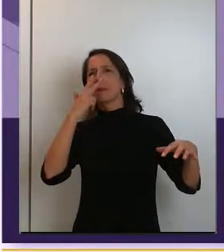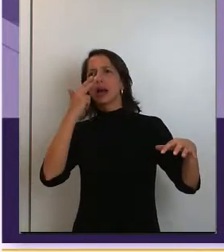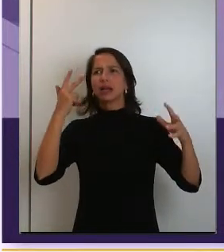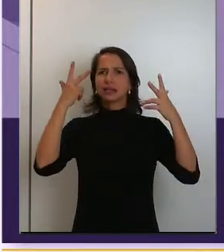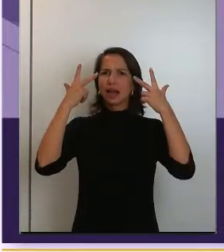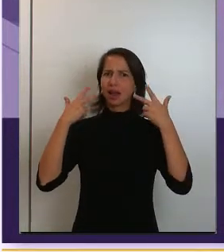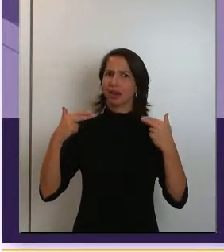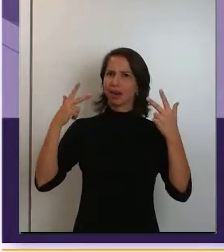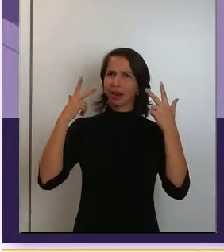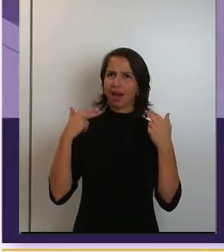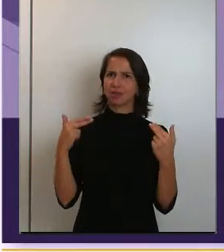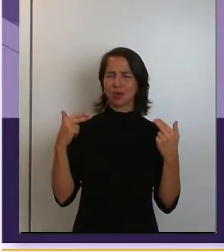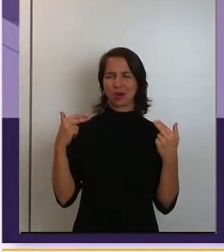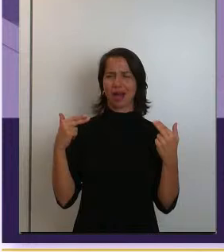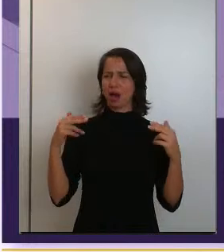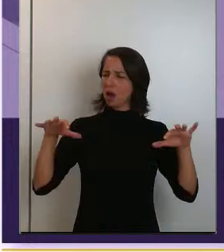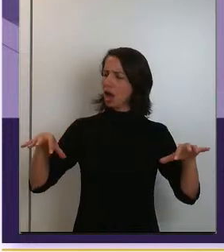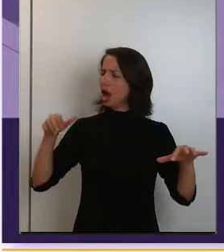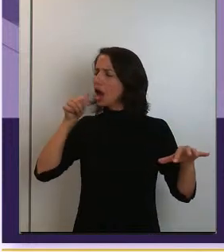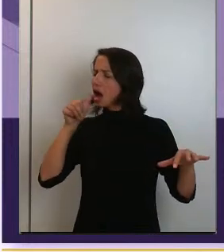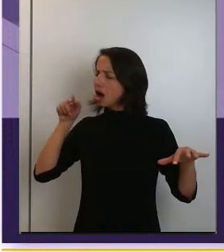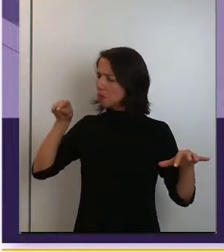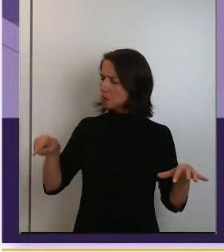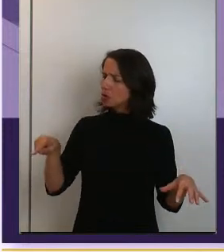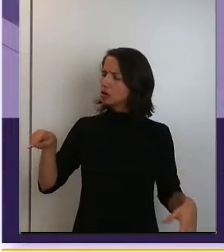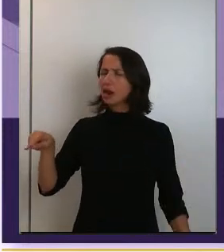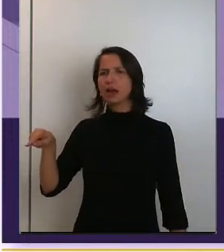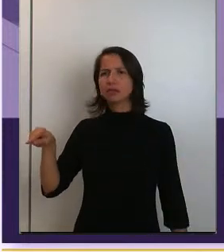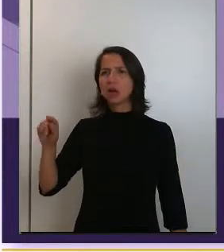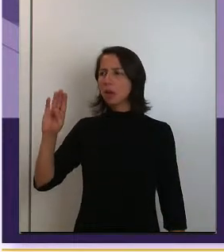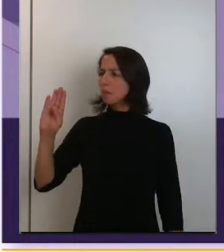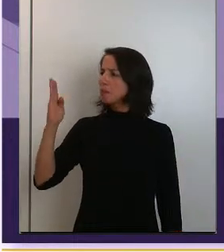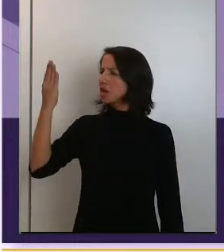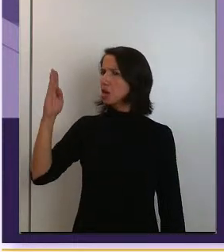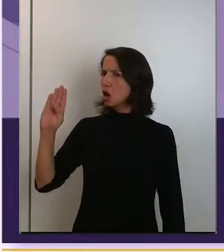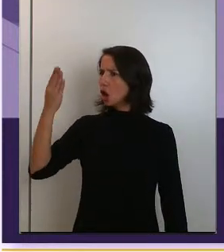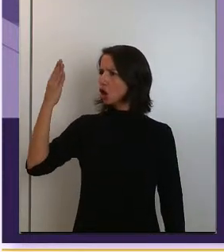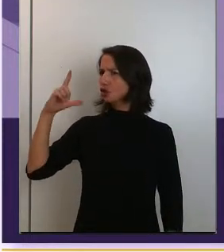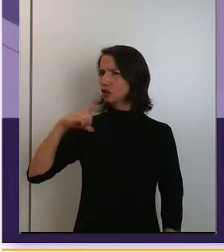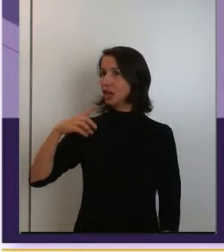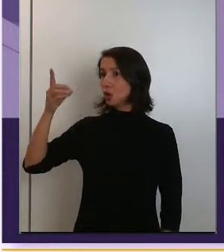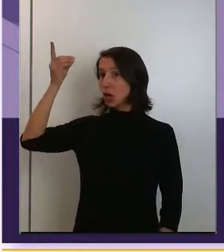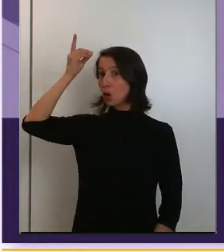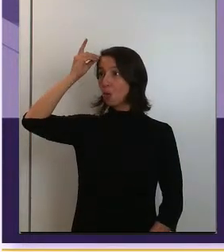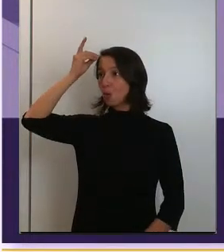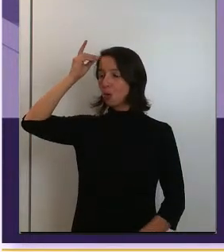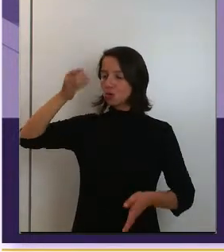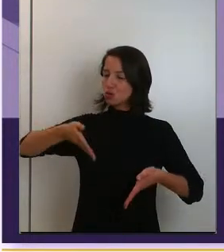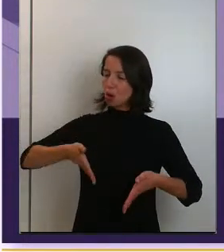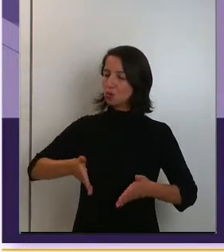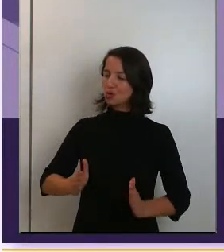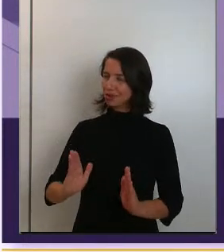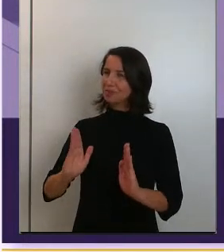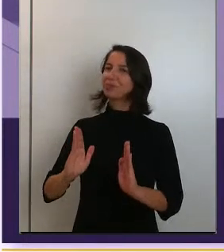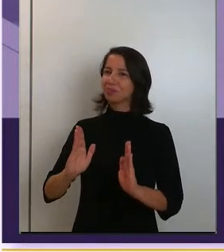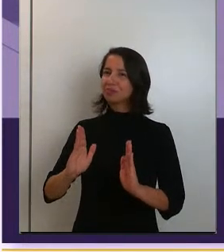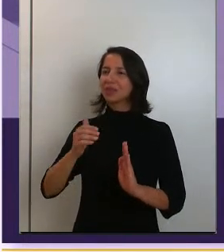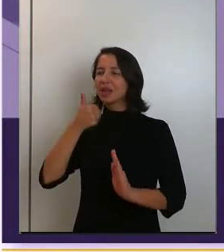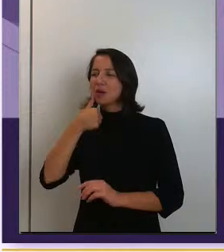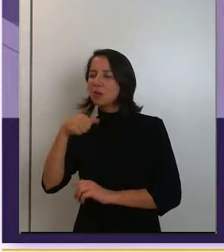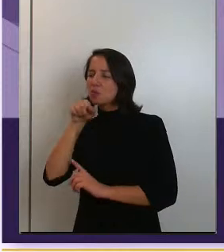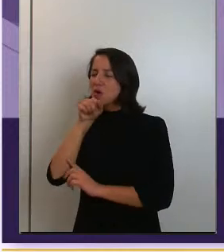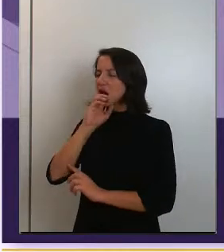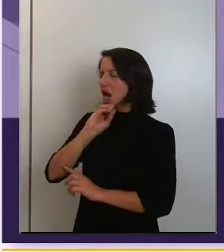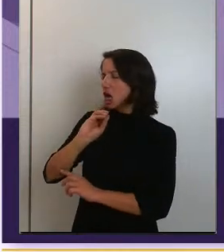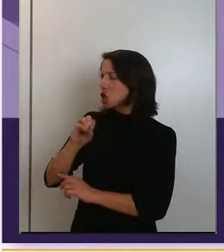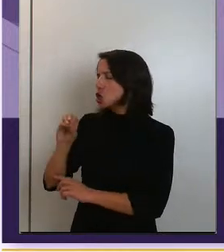seja, a mulher, por questões biológicas, ela estaria ali naturalmente vocacionada a fazer o trabalho reprodutivo, a cuidar da